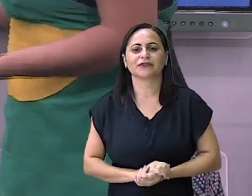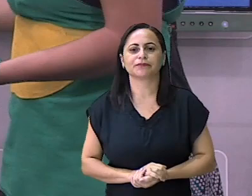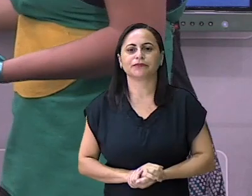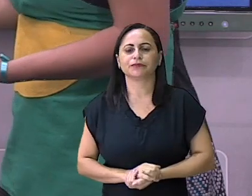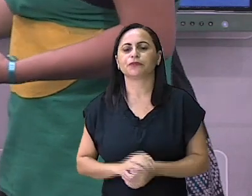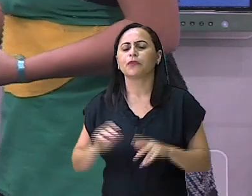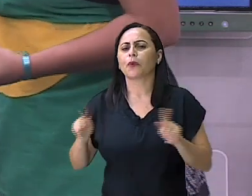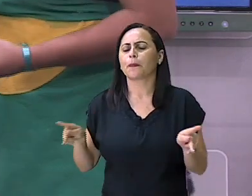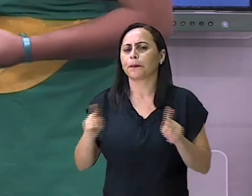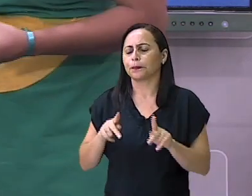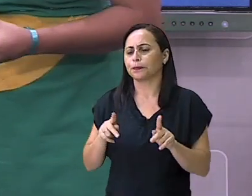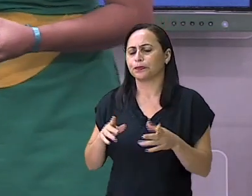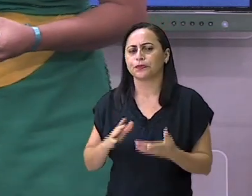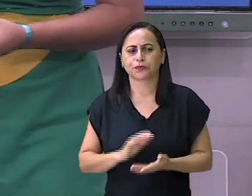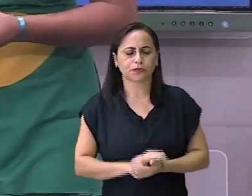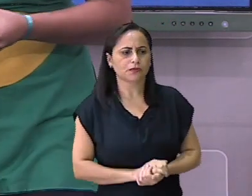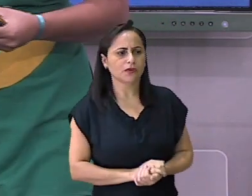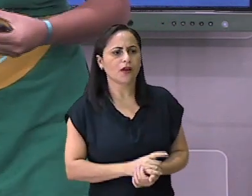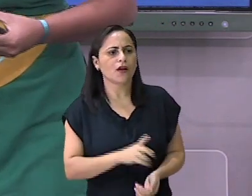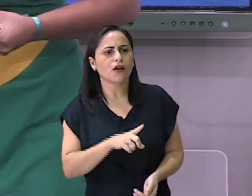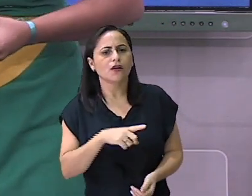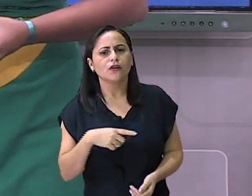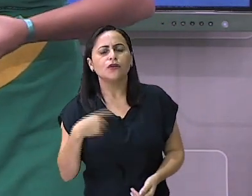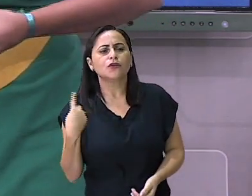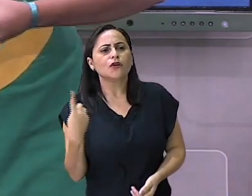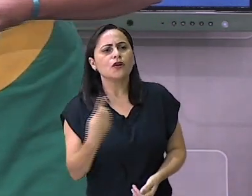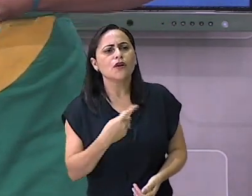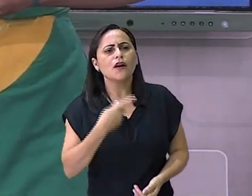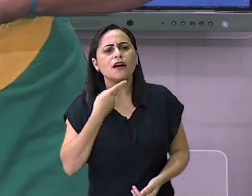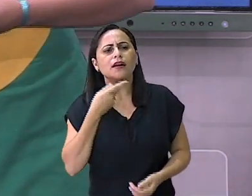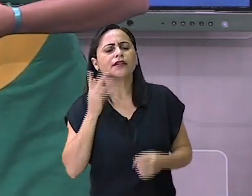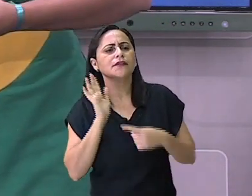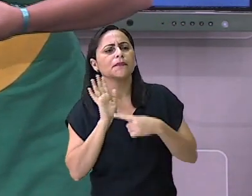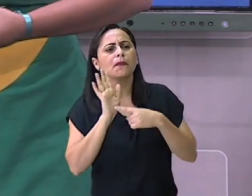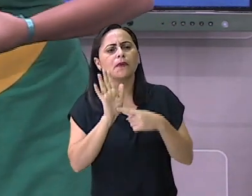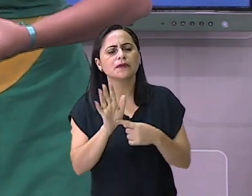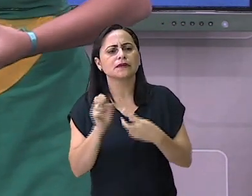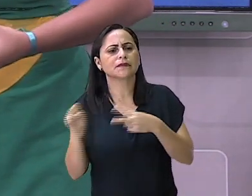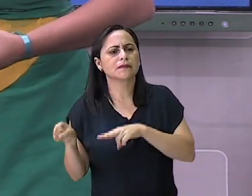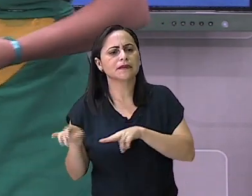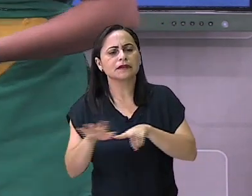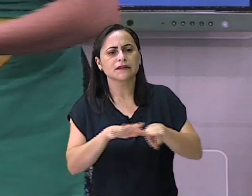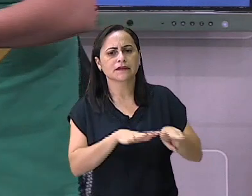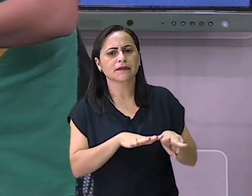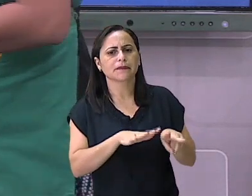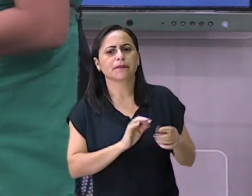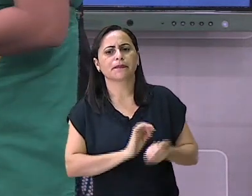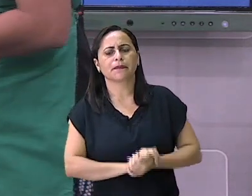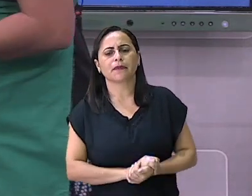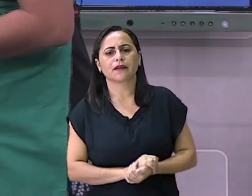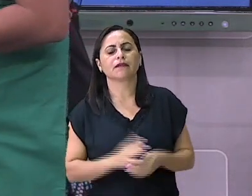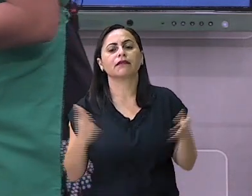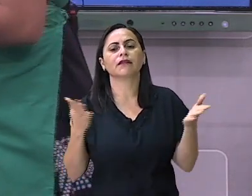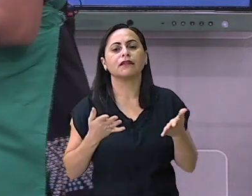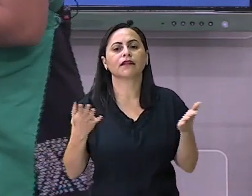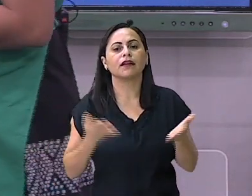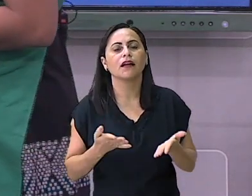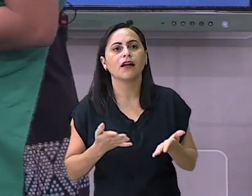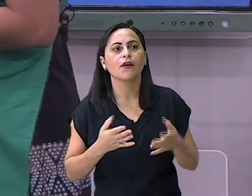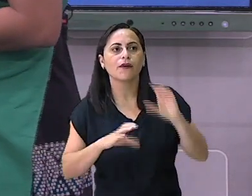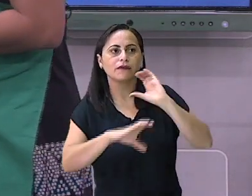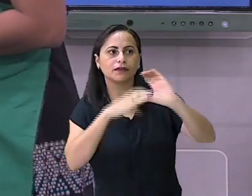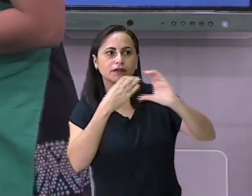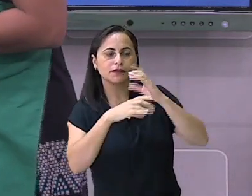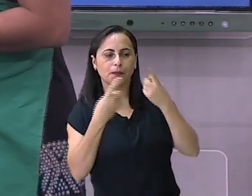Professora Karina, como nós estamos falando sobre os dias da semana, agora nós vamos cantar